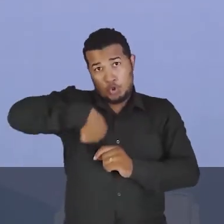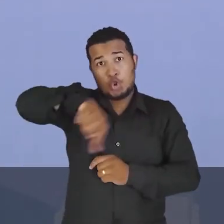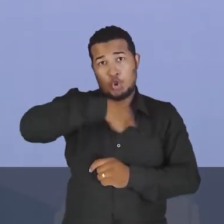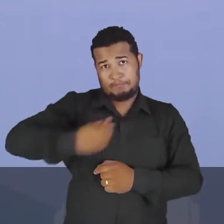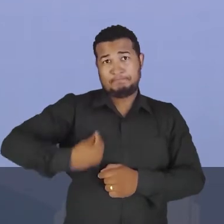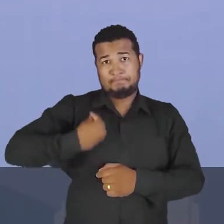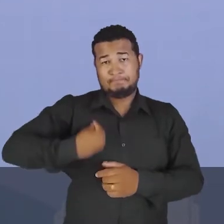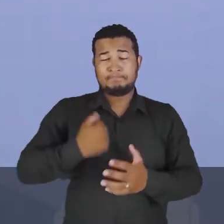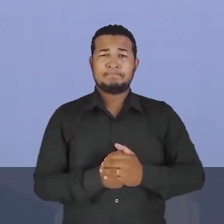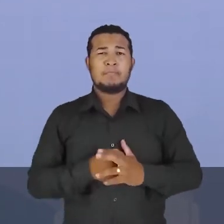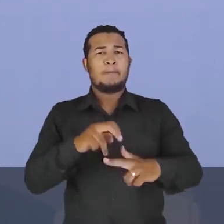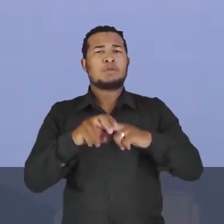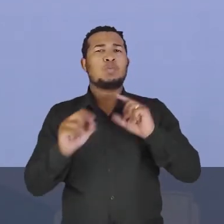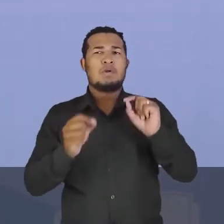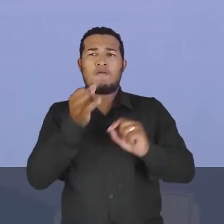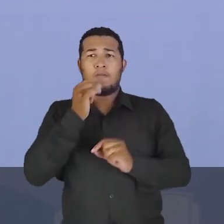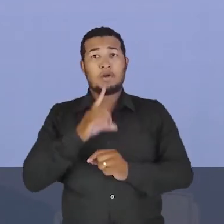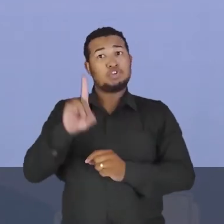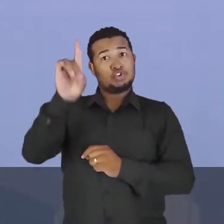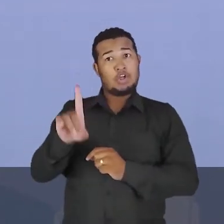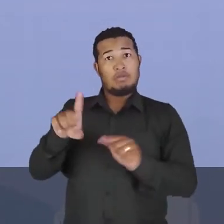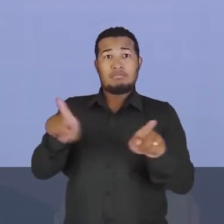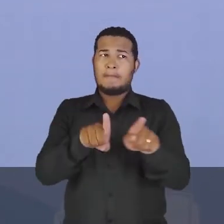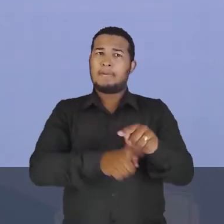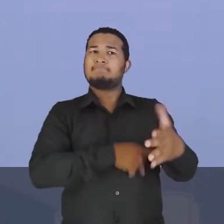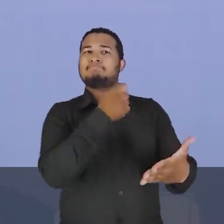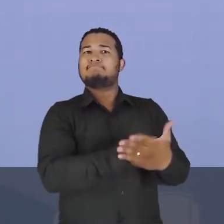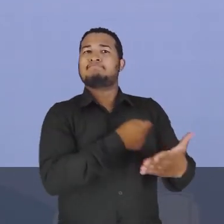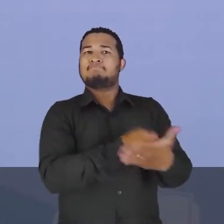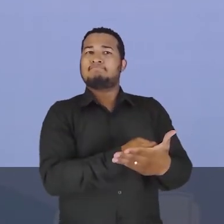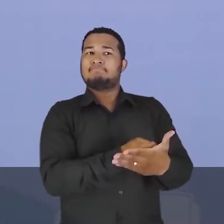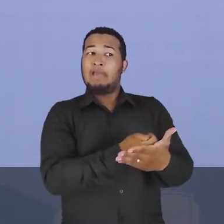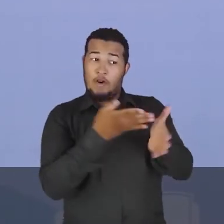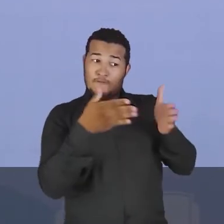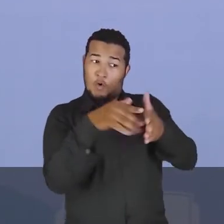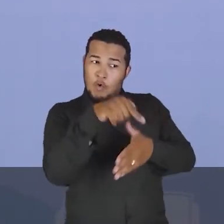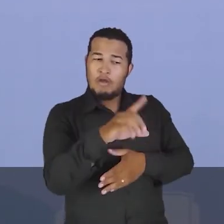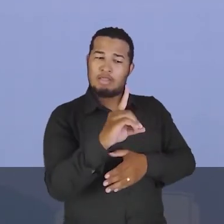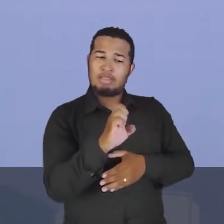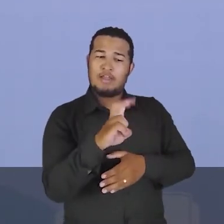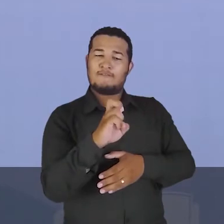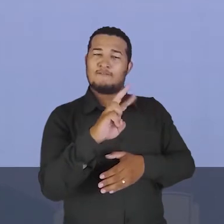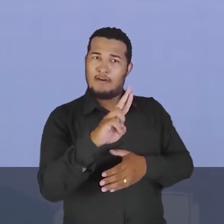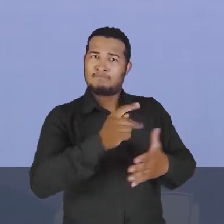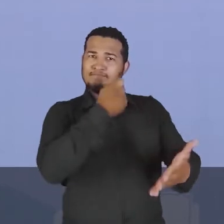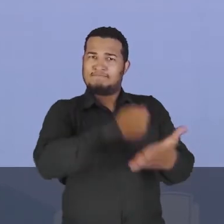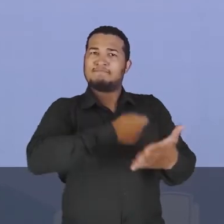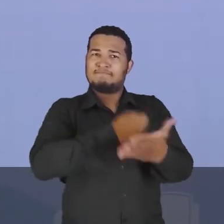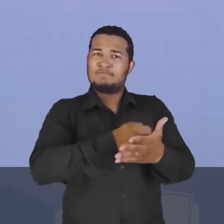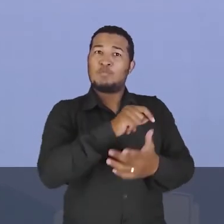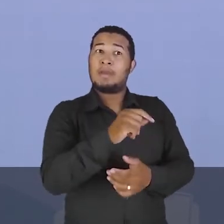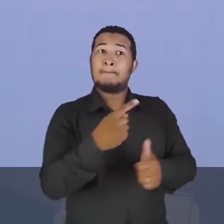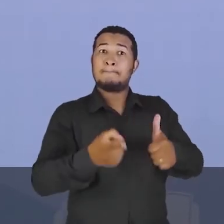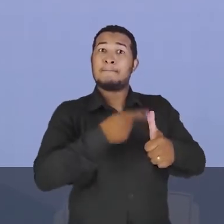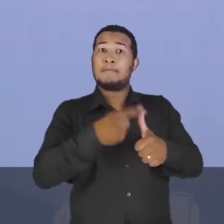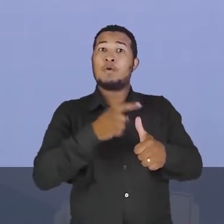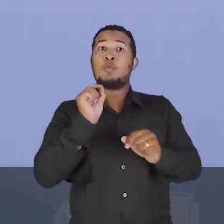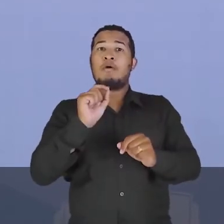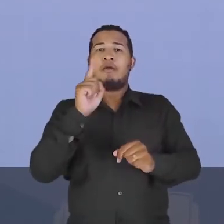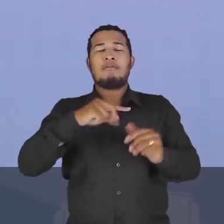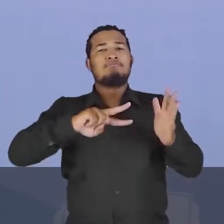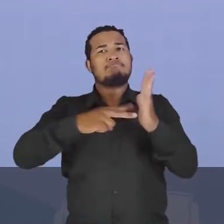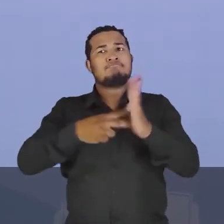que acontece? Nós falamos que temos direitos e deveres. Agora, falando sobre nossos deveres, um dever fundamental é preservar o